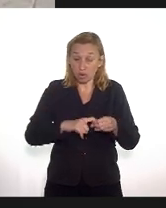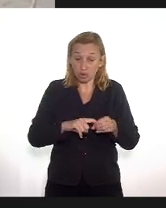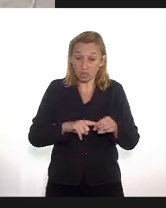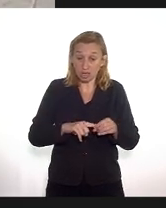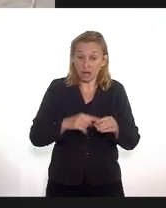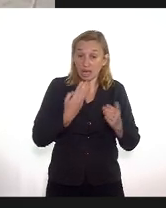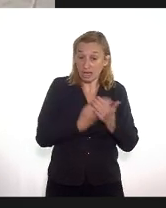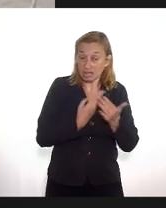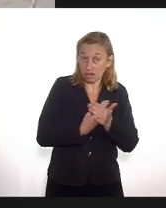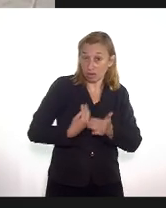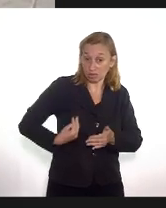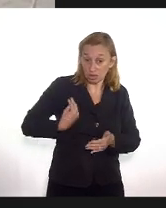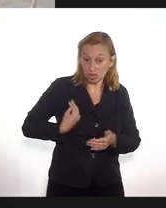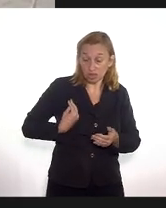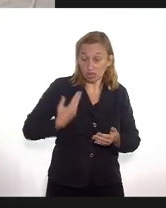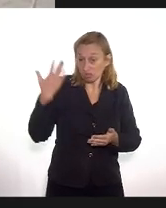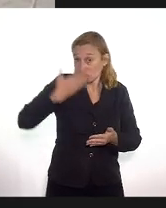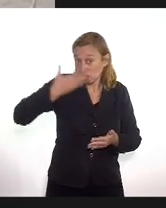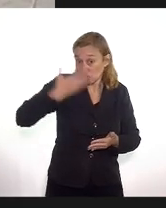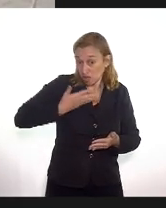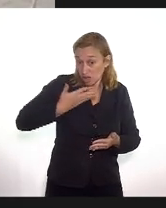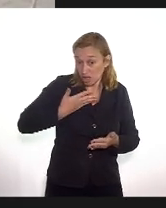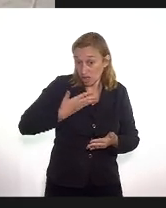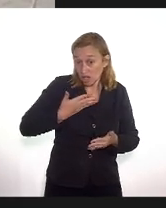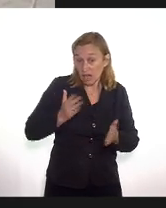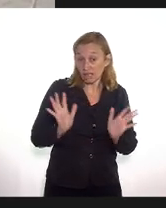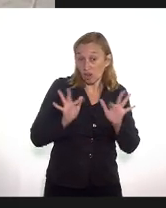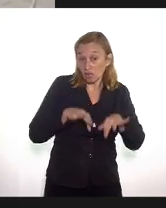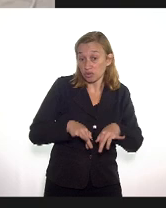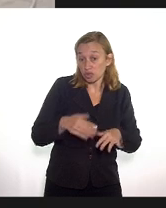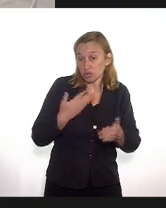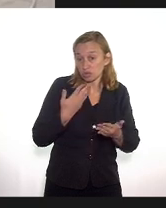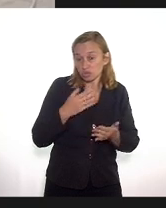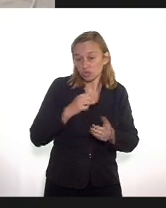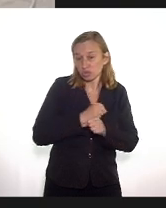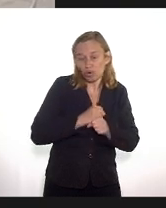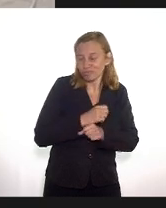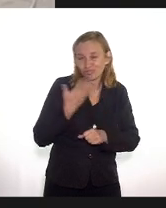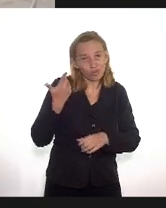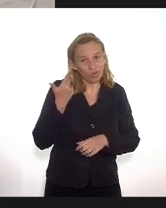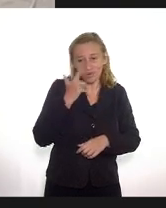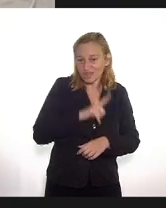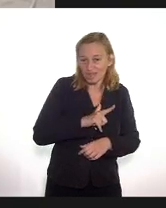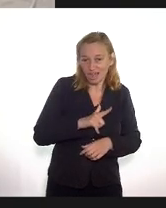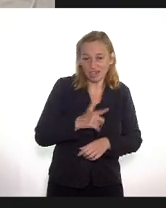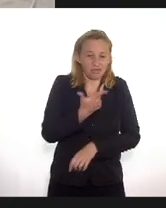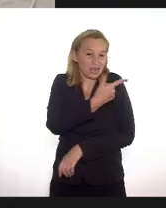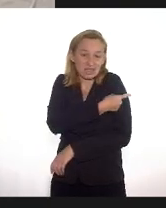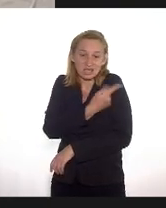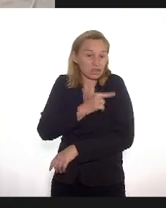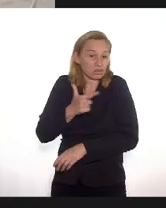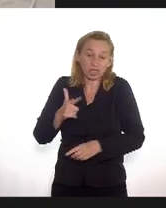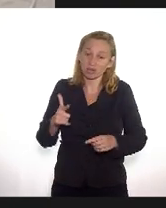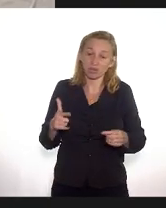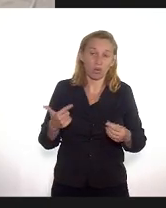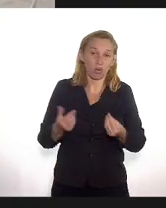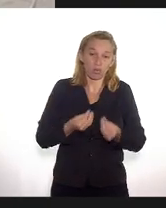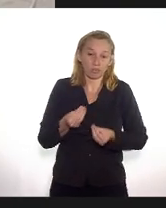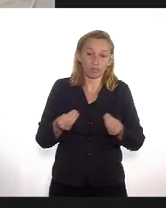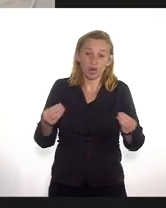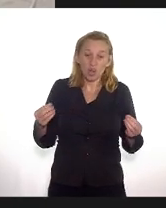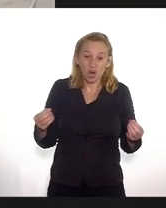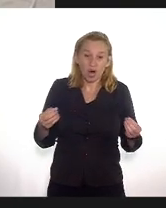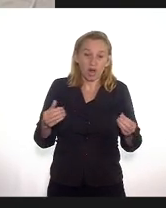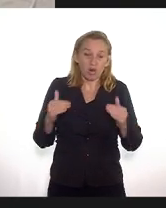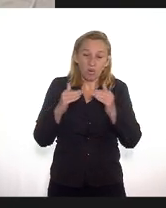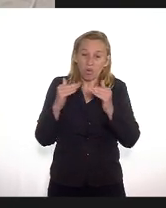vê essa viabilidade, pelo menos até o final do ano, a gente não consegue enxergar isso. Sem vacina, nós não vamos concordar que os alunos,